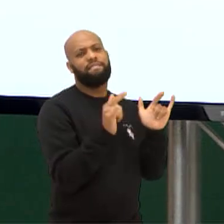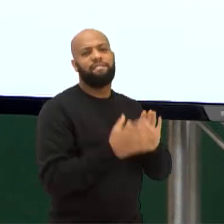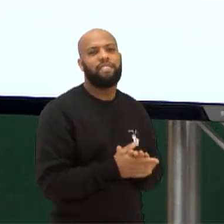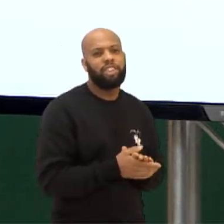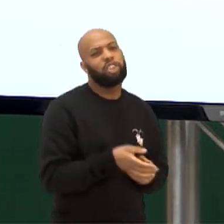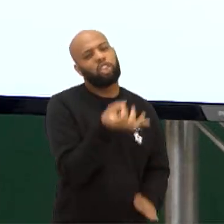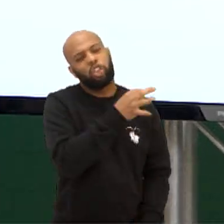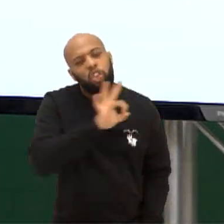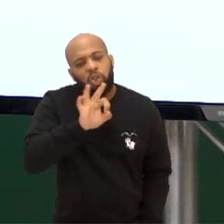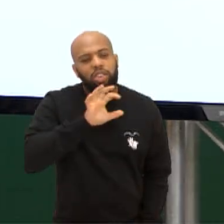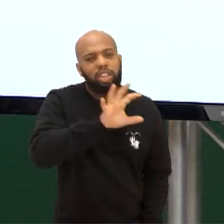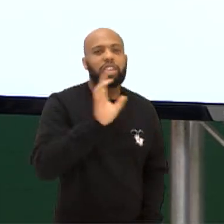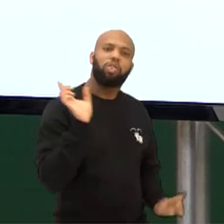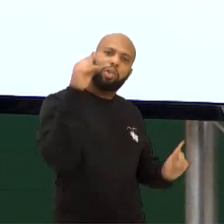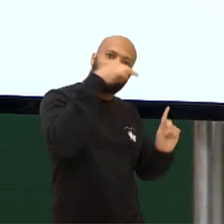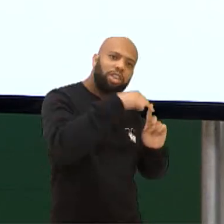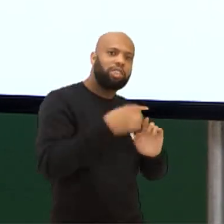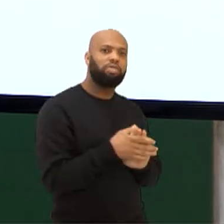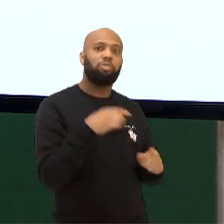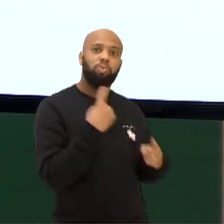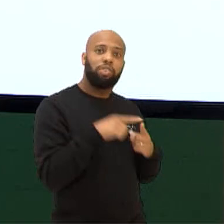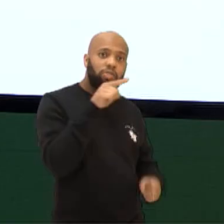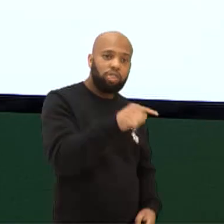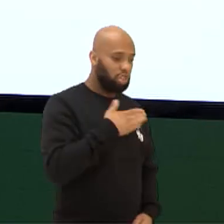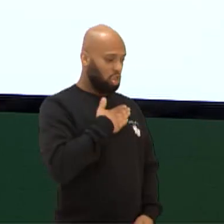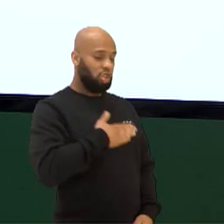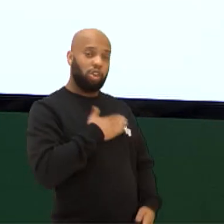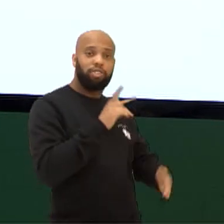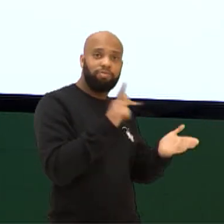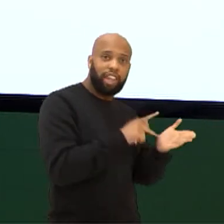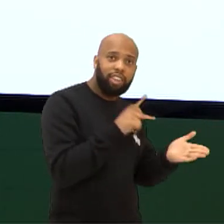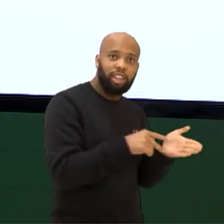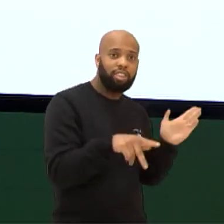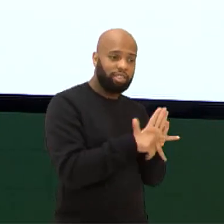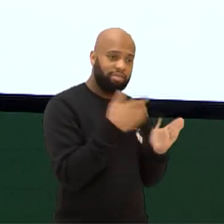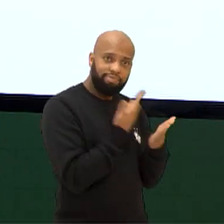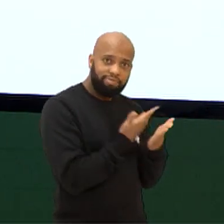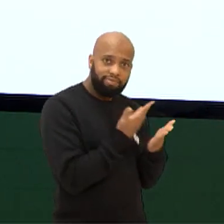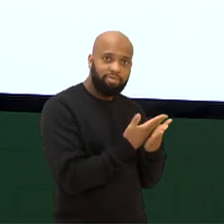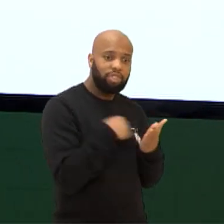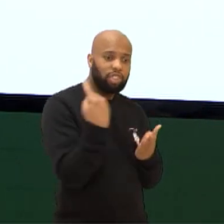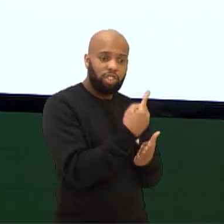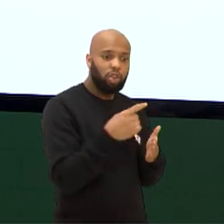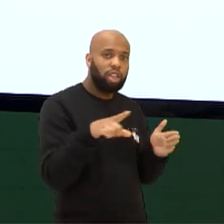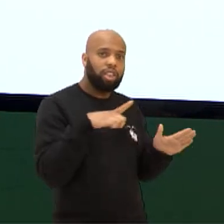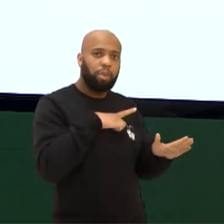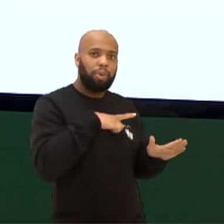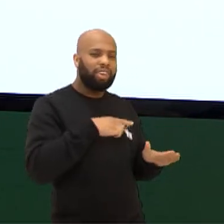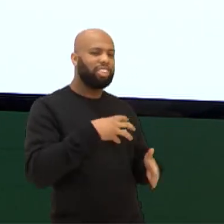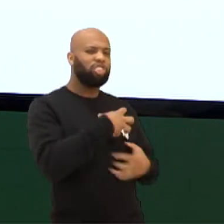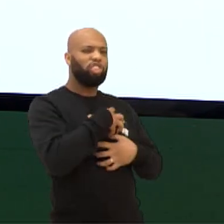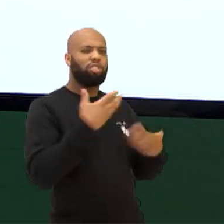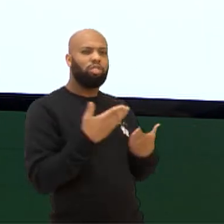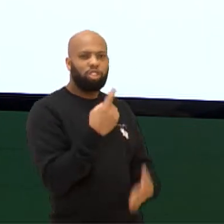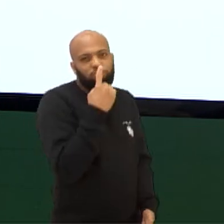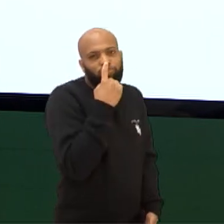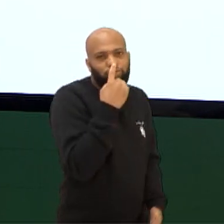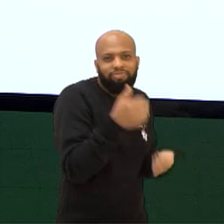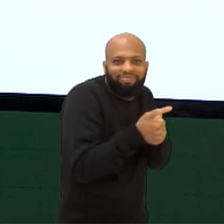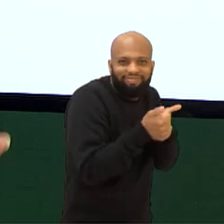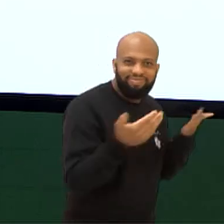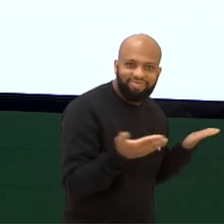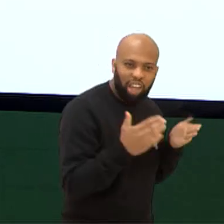ótimo, pessoal. Essa é a intenção, é que vocês gostem realmente das aulas e a gente aproximar vocês um pouquinho mais